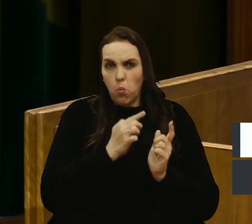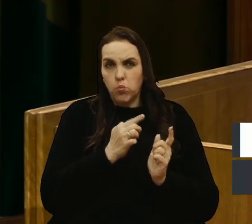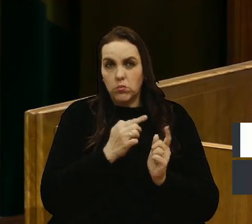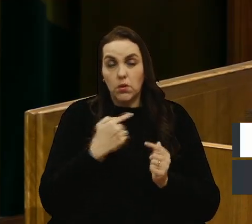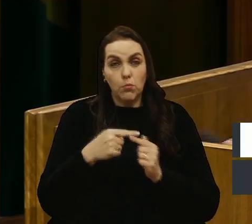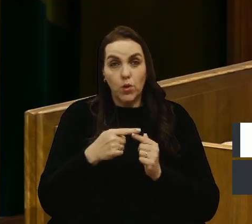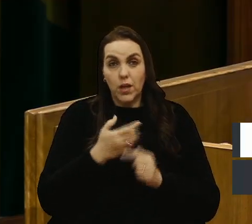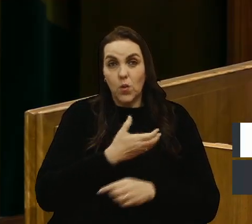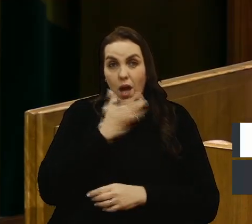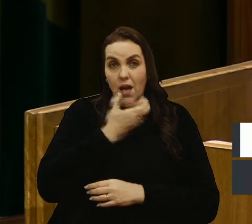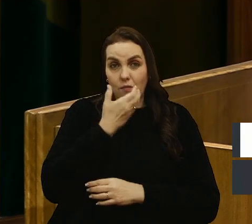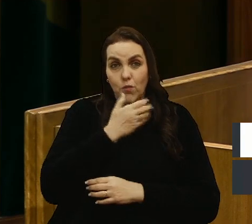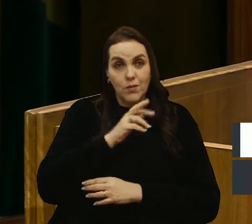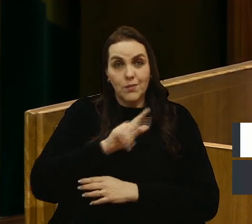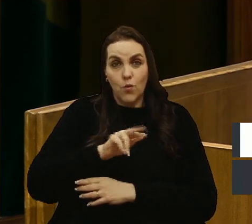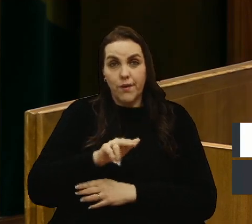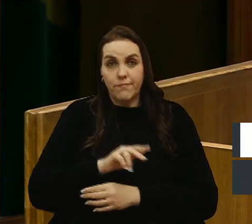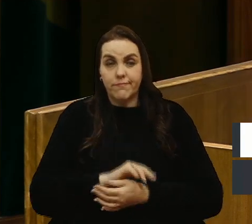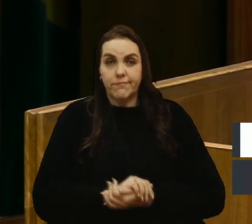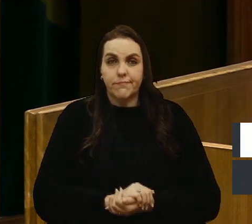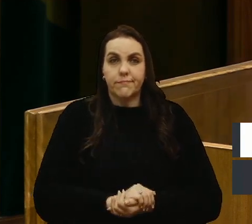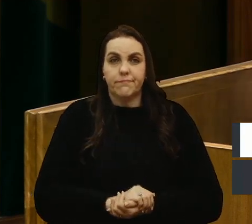por não ter um iPhone.